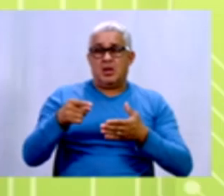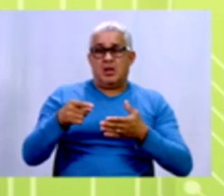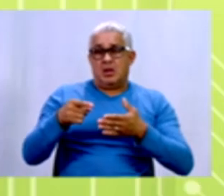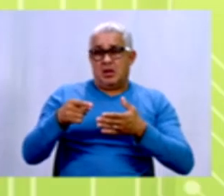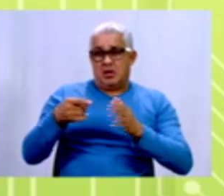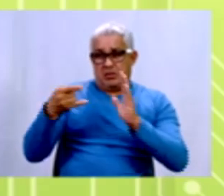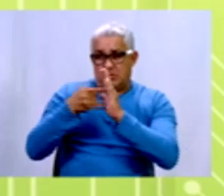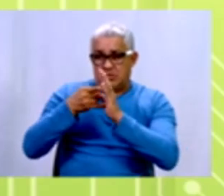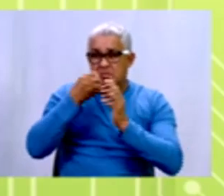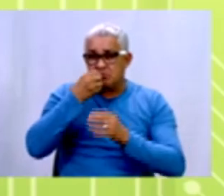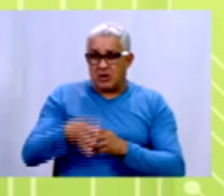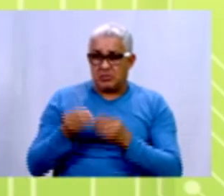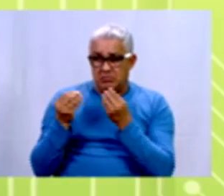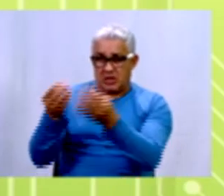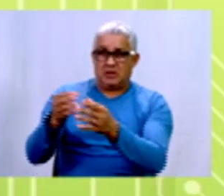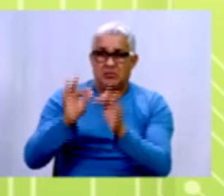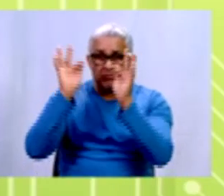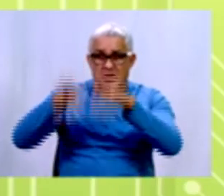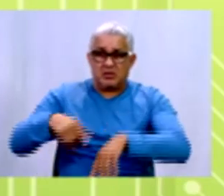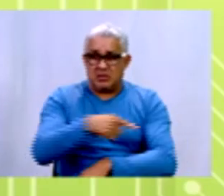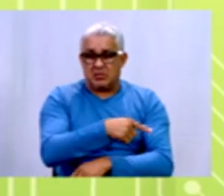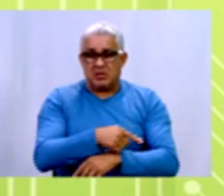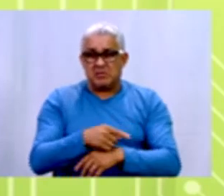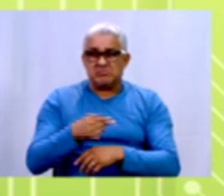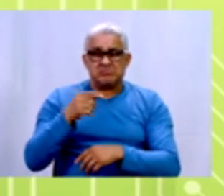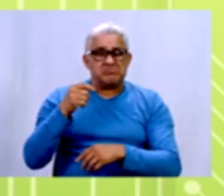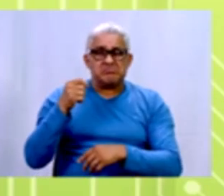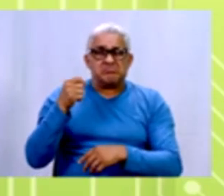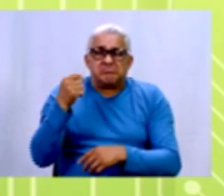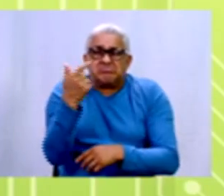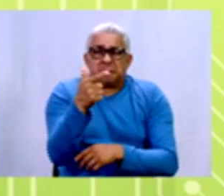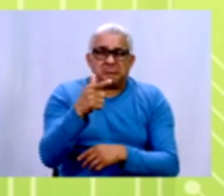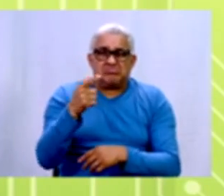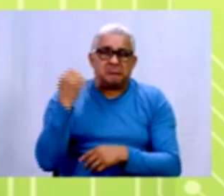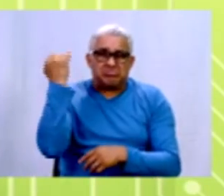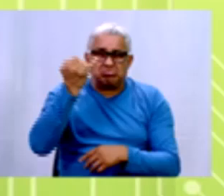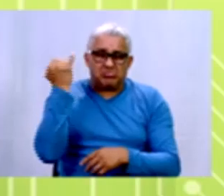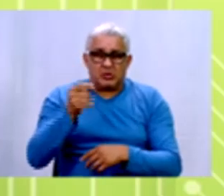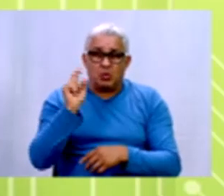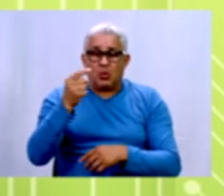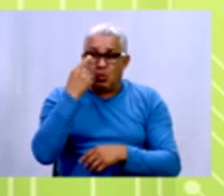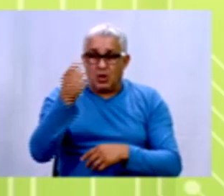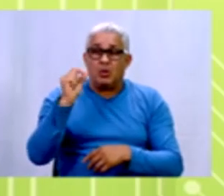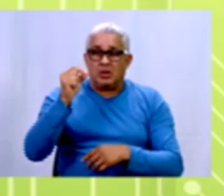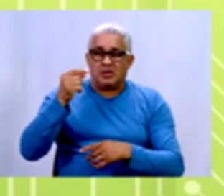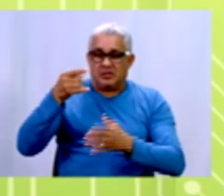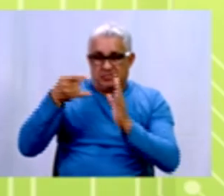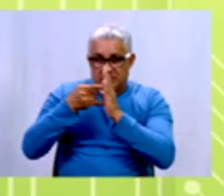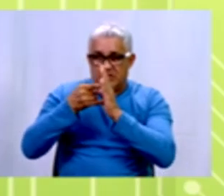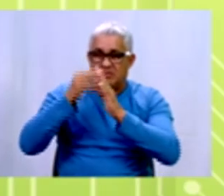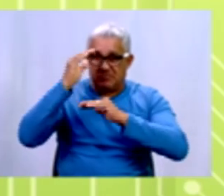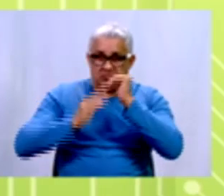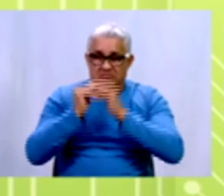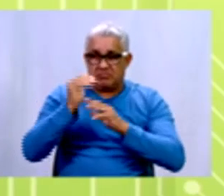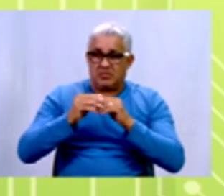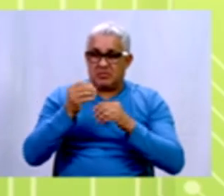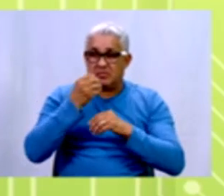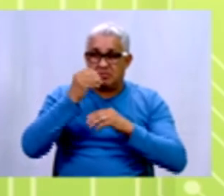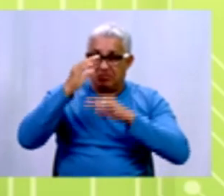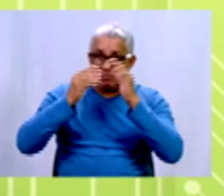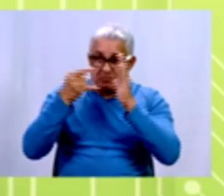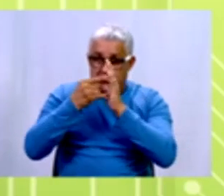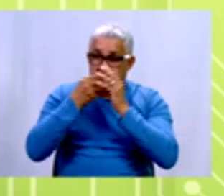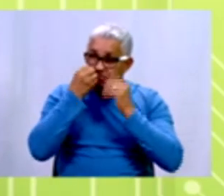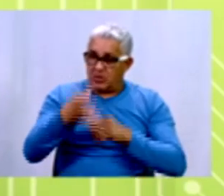na realidade, no final, pouco importa, porque o que interessa para ele é o software funcionando. Então essa que